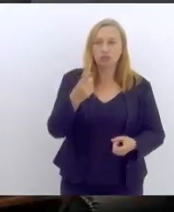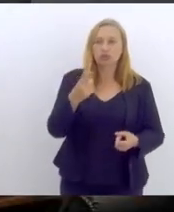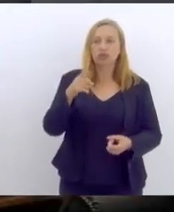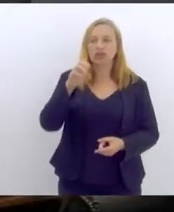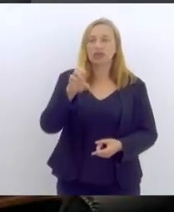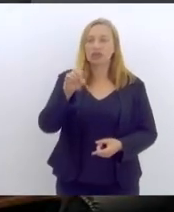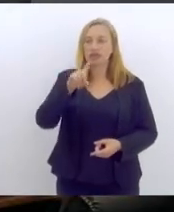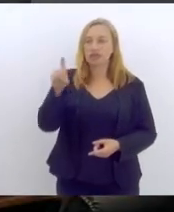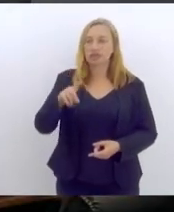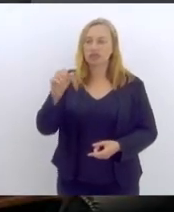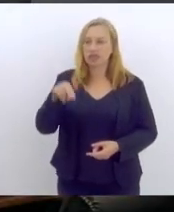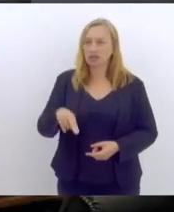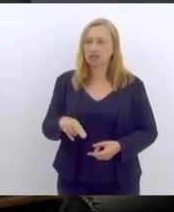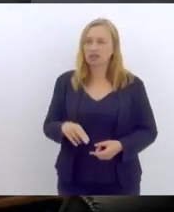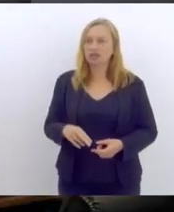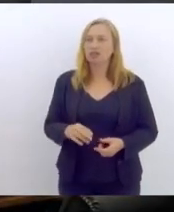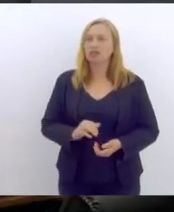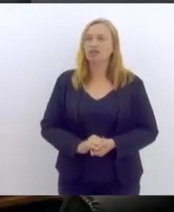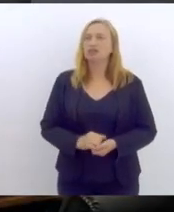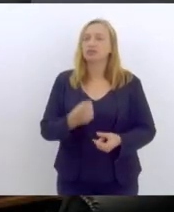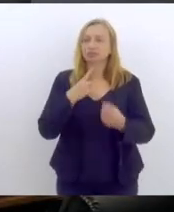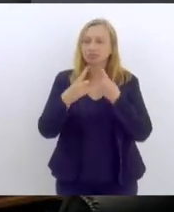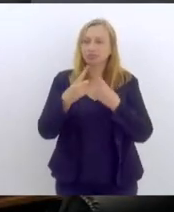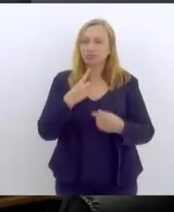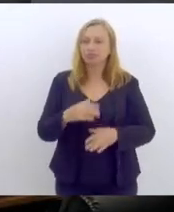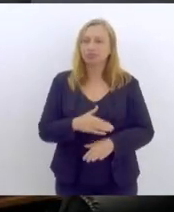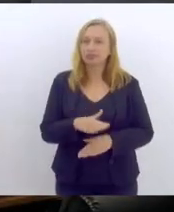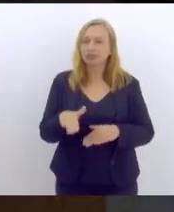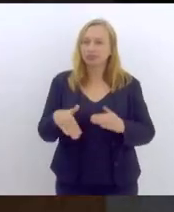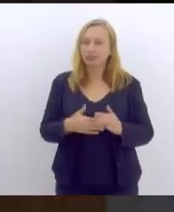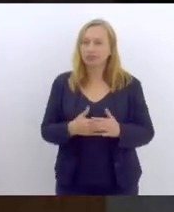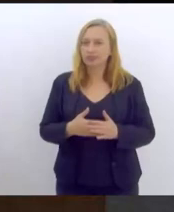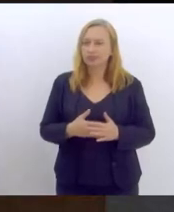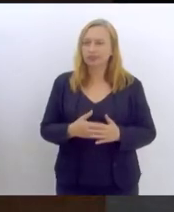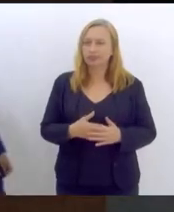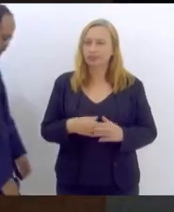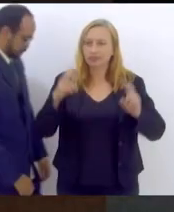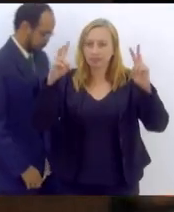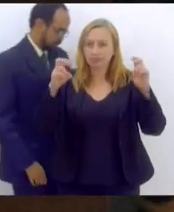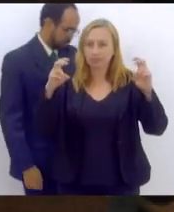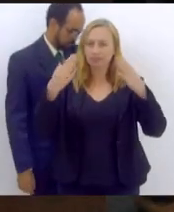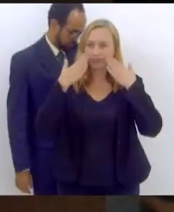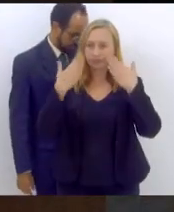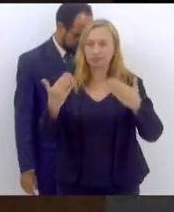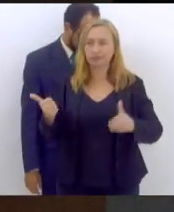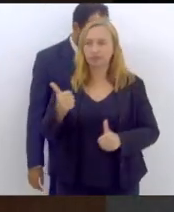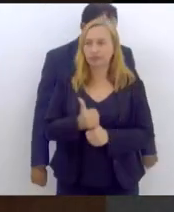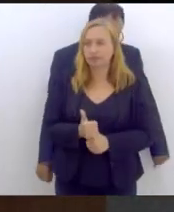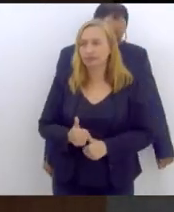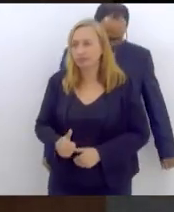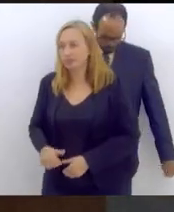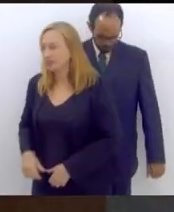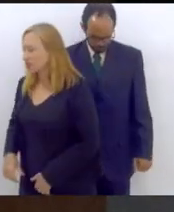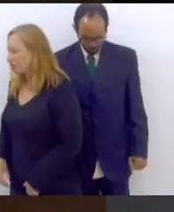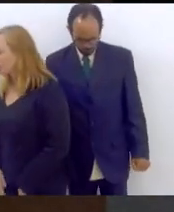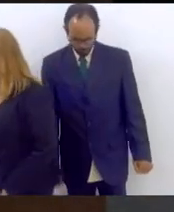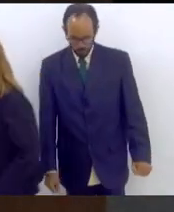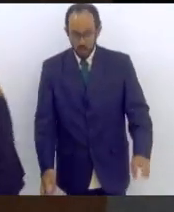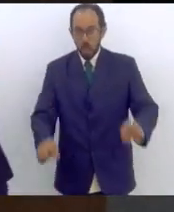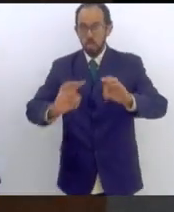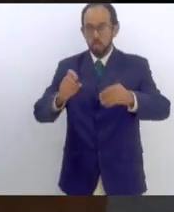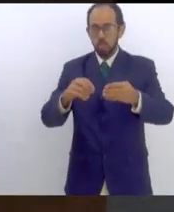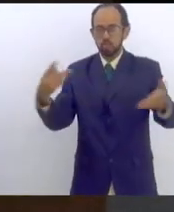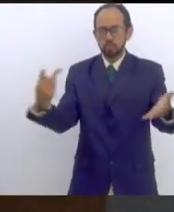Em função, inclusive, de todos os fatos que foram apresentados aqui pela minha bancada, por outros